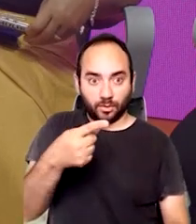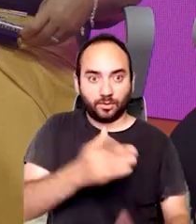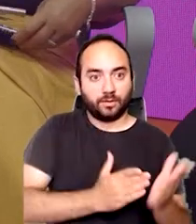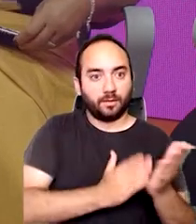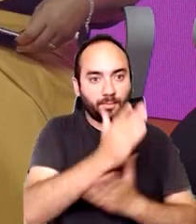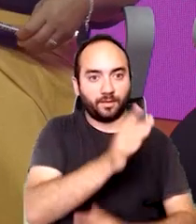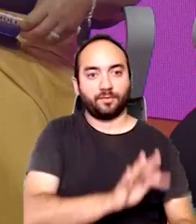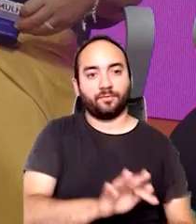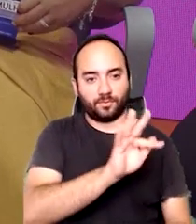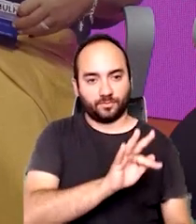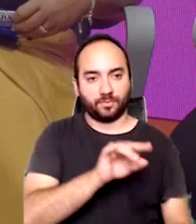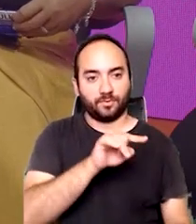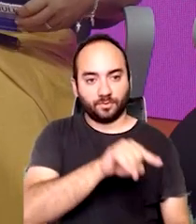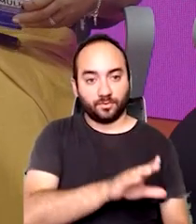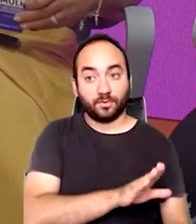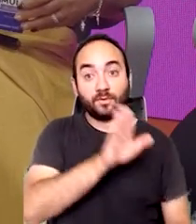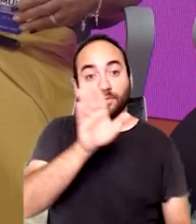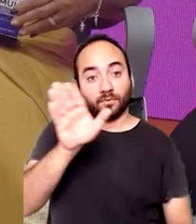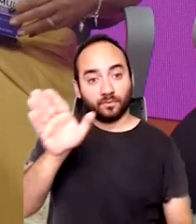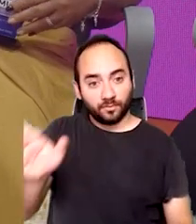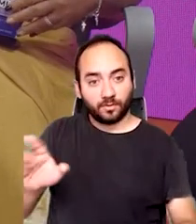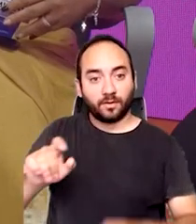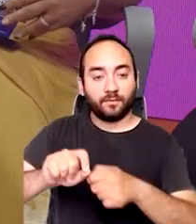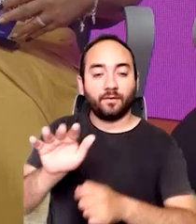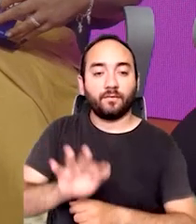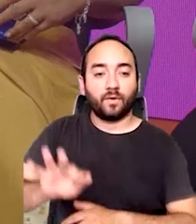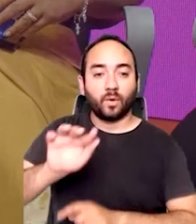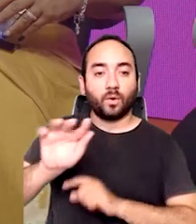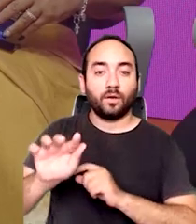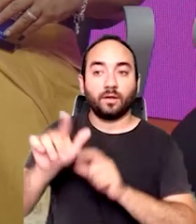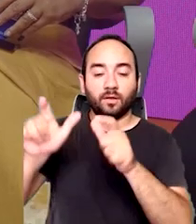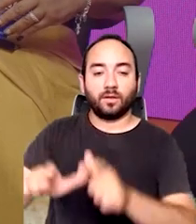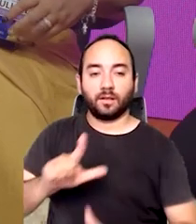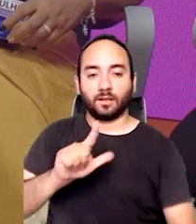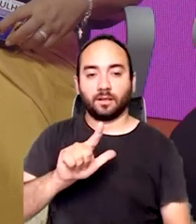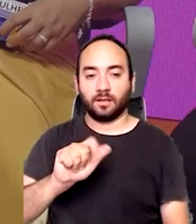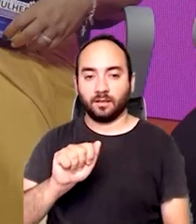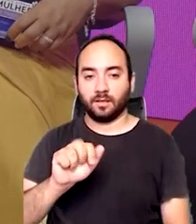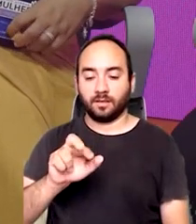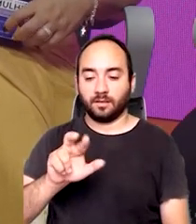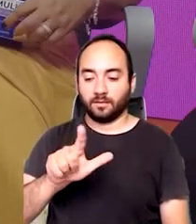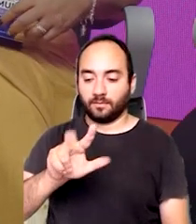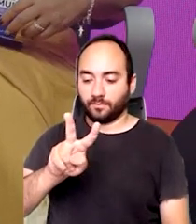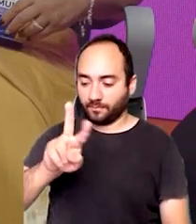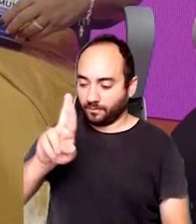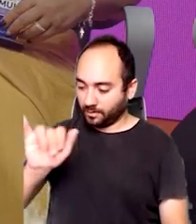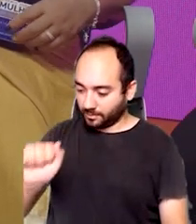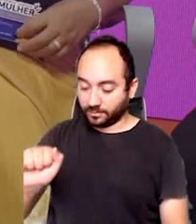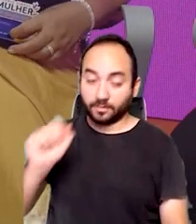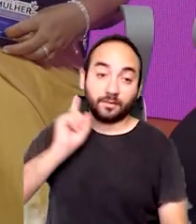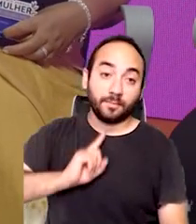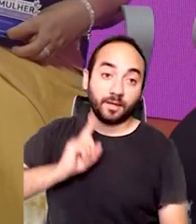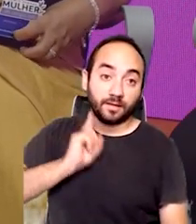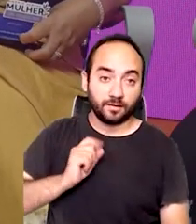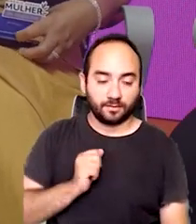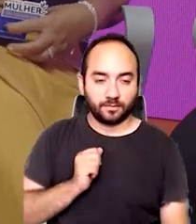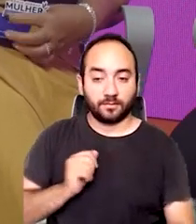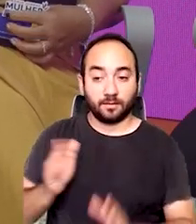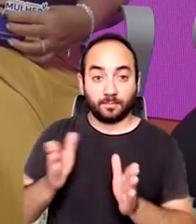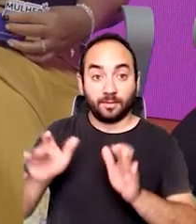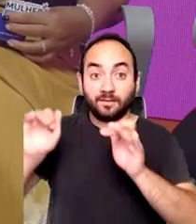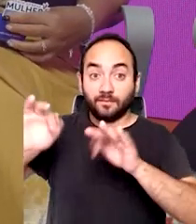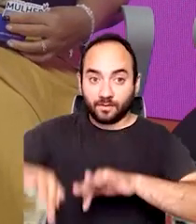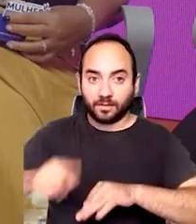faculdade e ele foi fazer faculdade em Lavras Minas Gerais e no final do